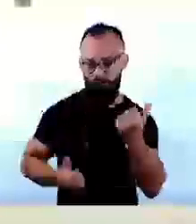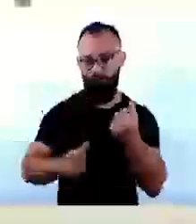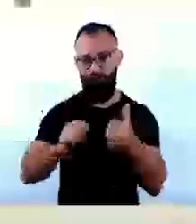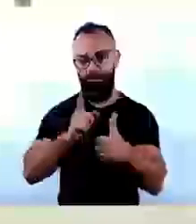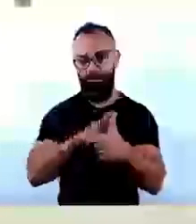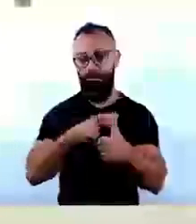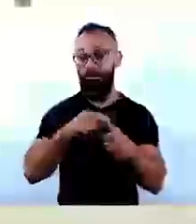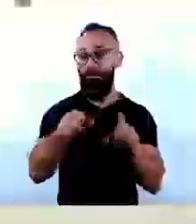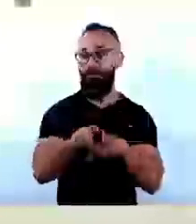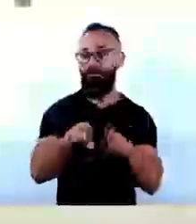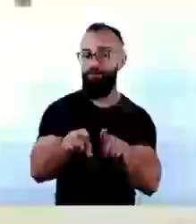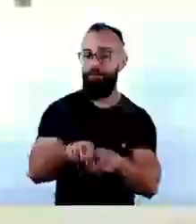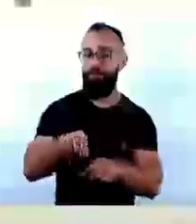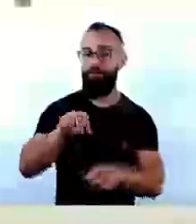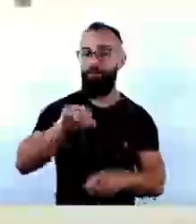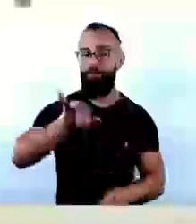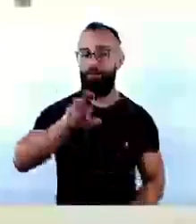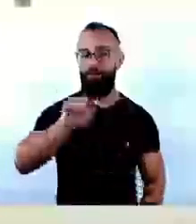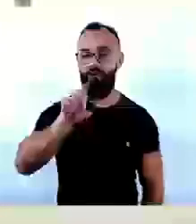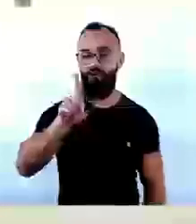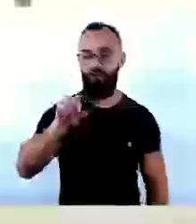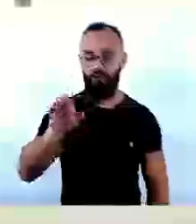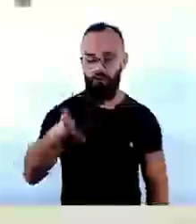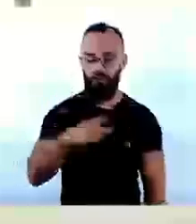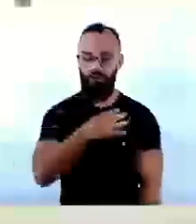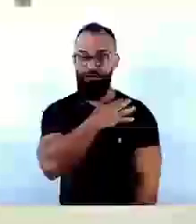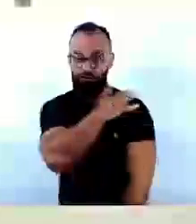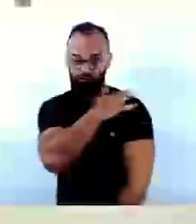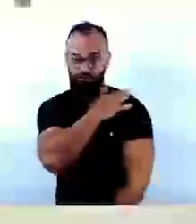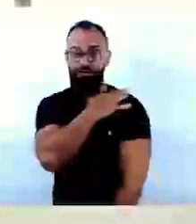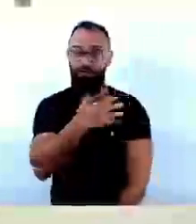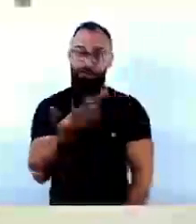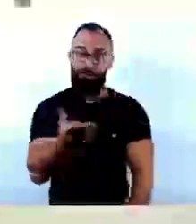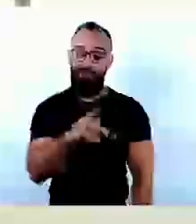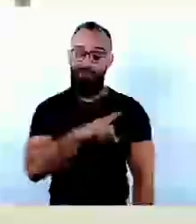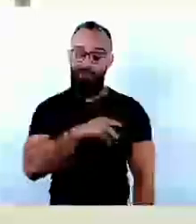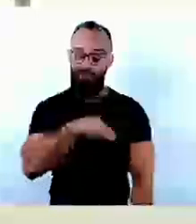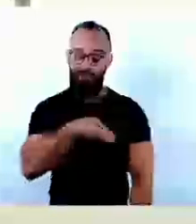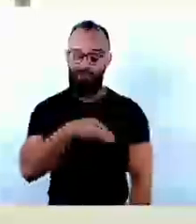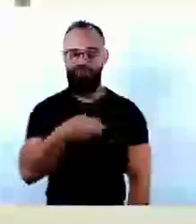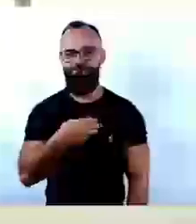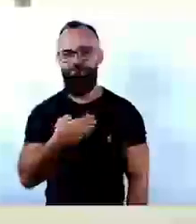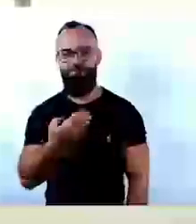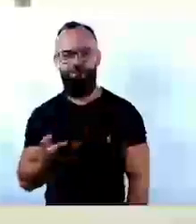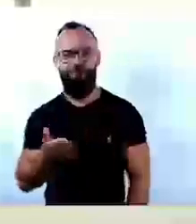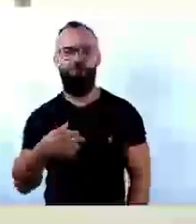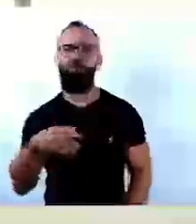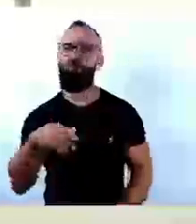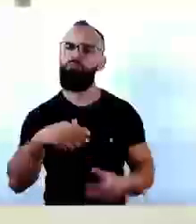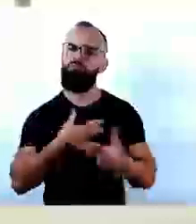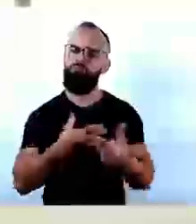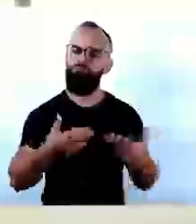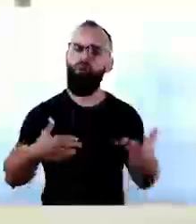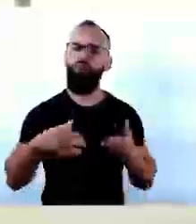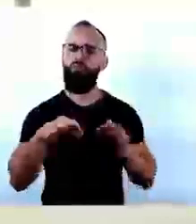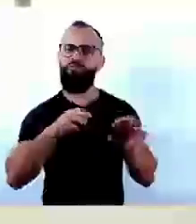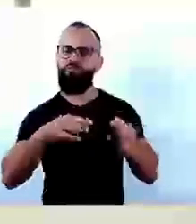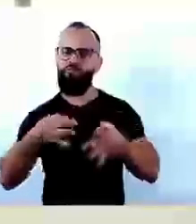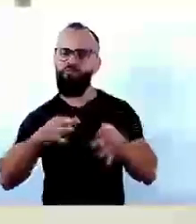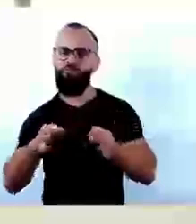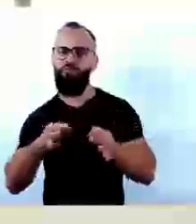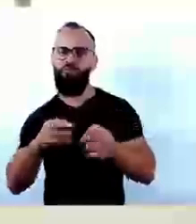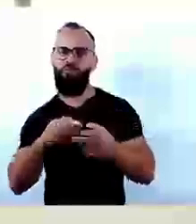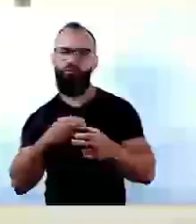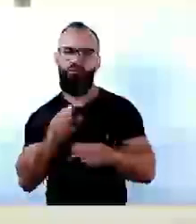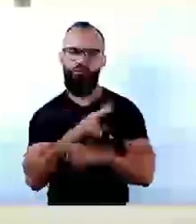batalhão uma reunião bem produtiva Acho que ali saiu bastante ações né que já estão sendo feita lá mais ondas né